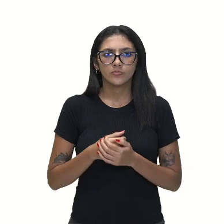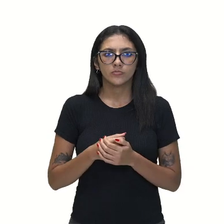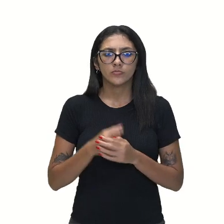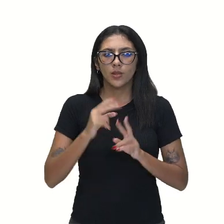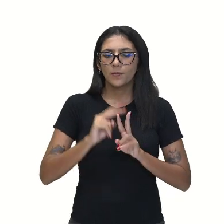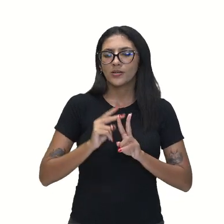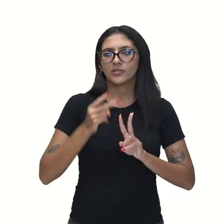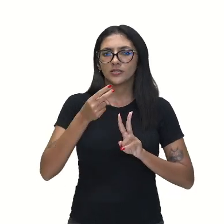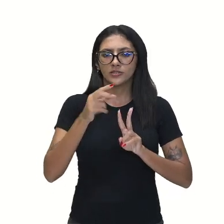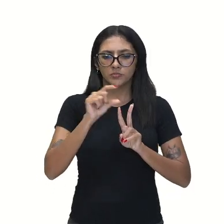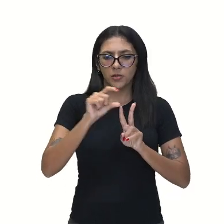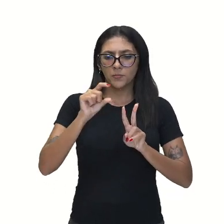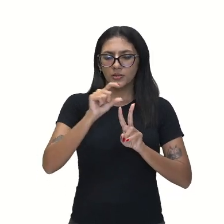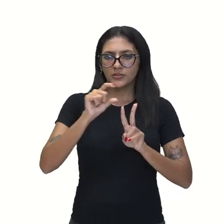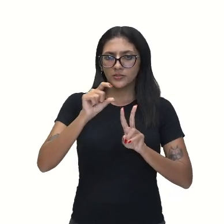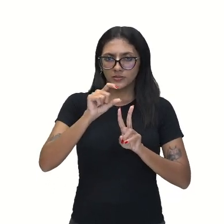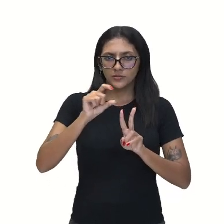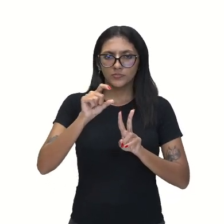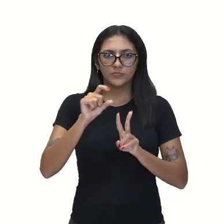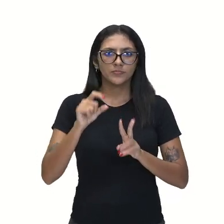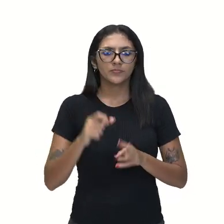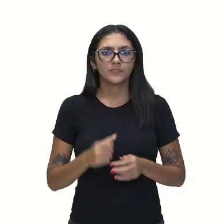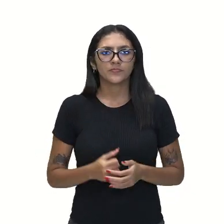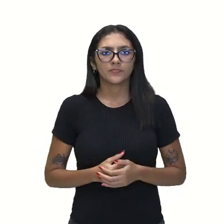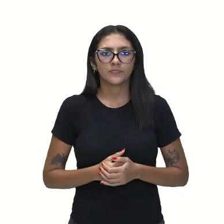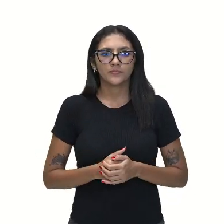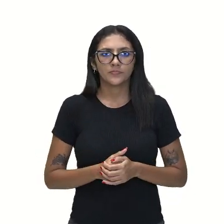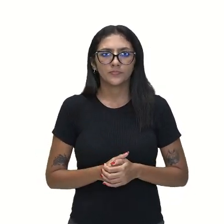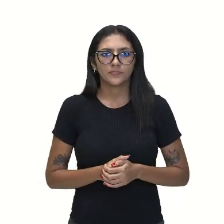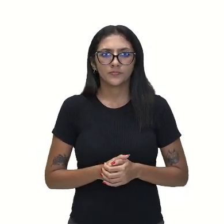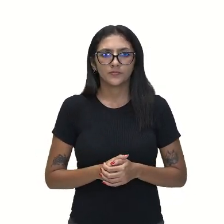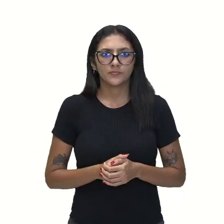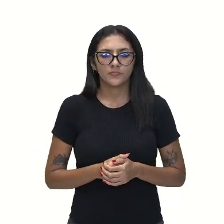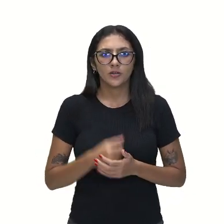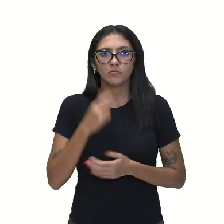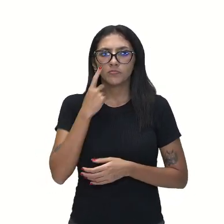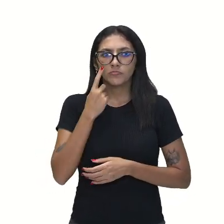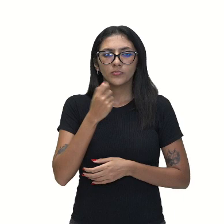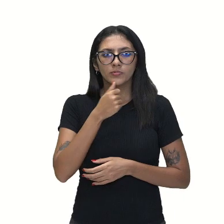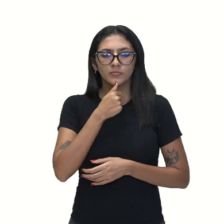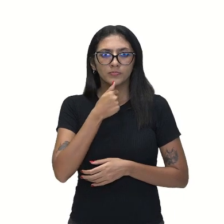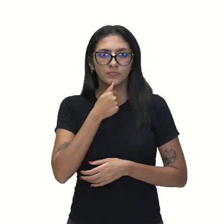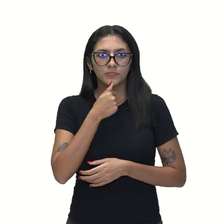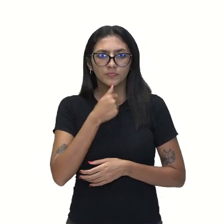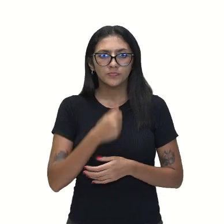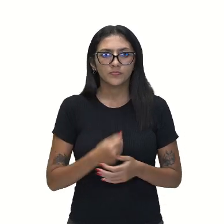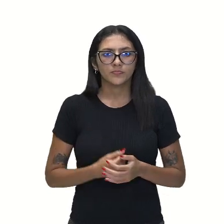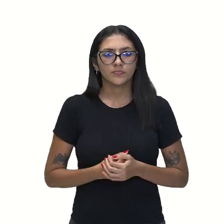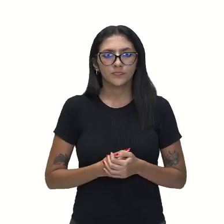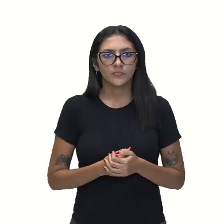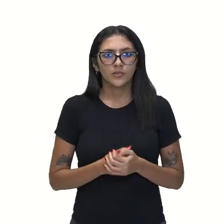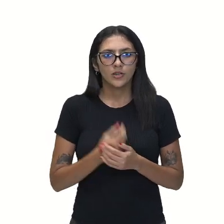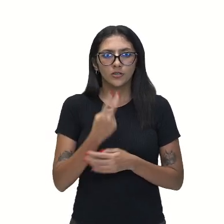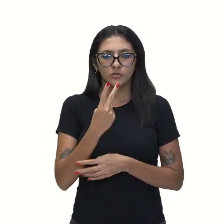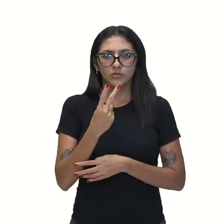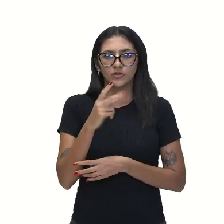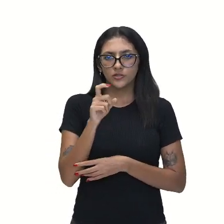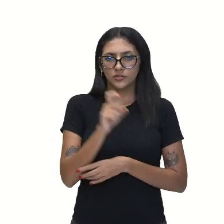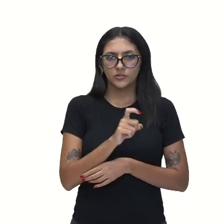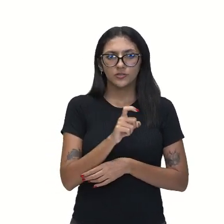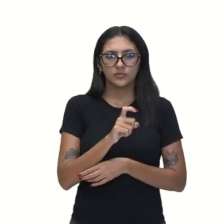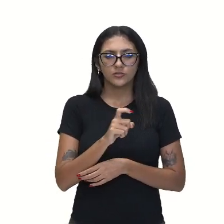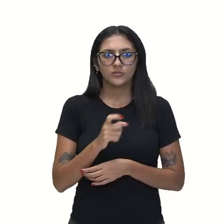expoentes. Assim, ainda falta resolver essa potência aqui, né? 2 vezes x, que vai dar 2x.